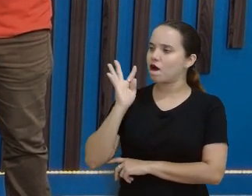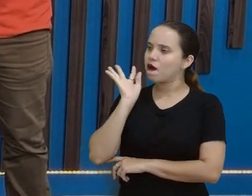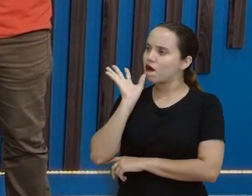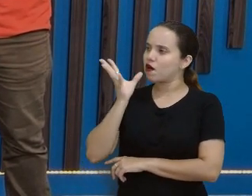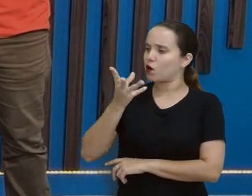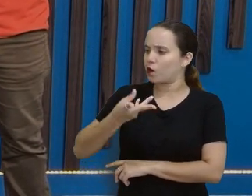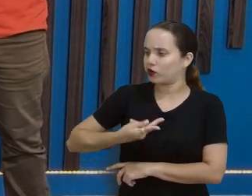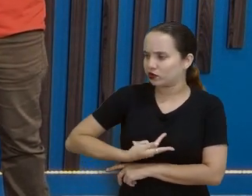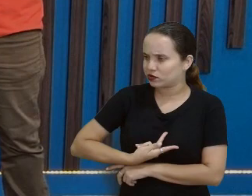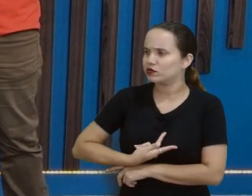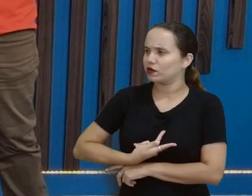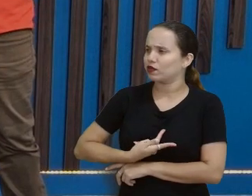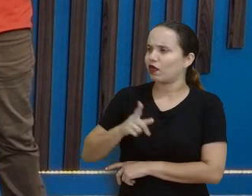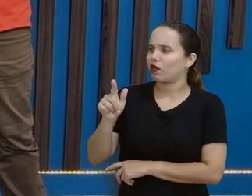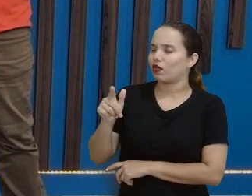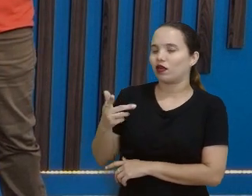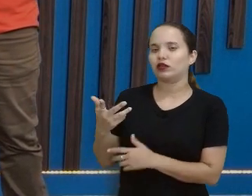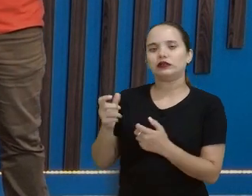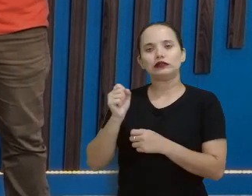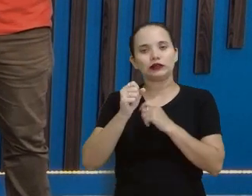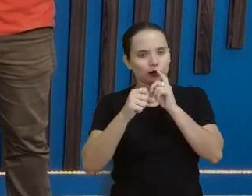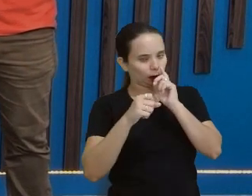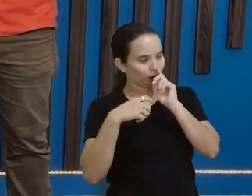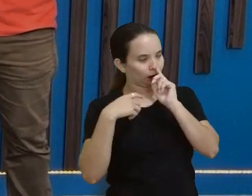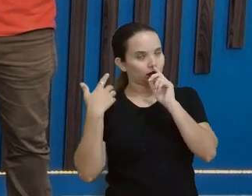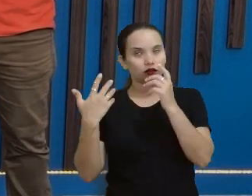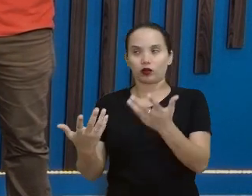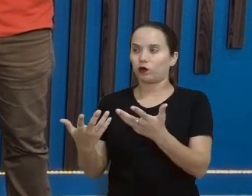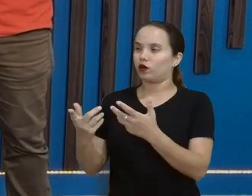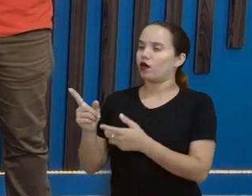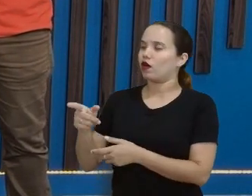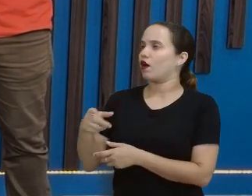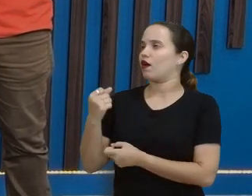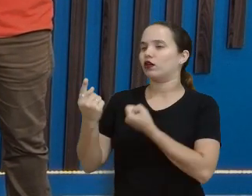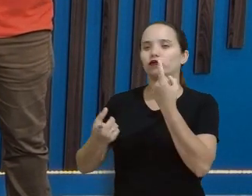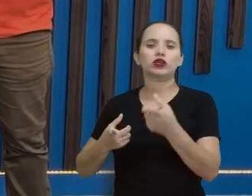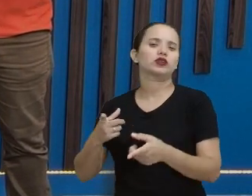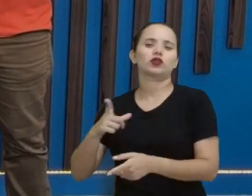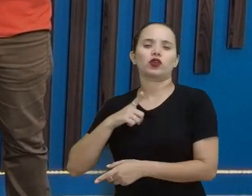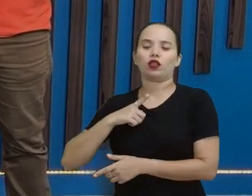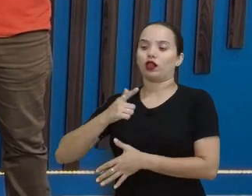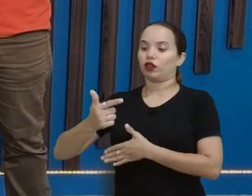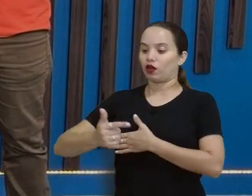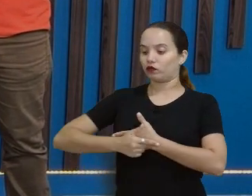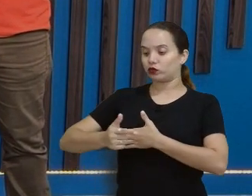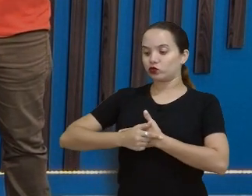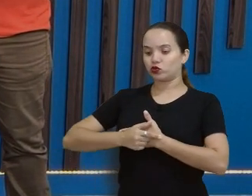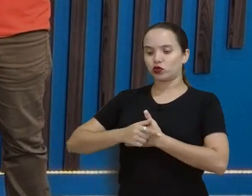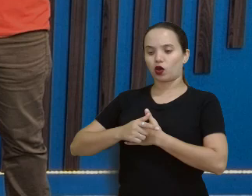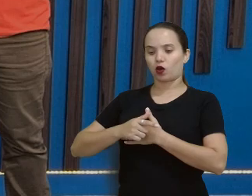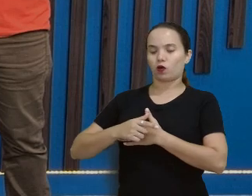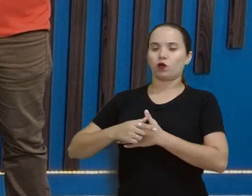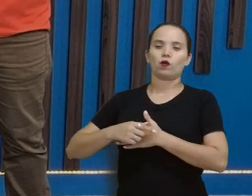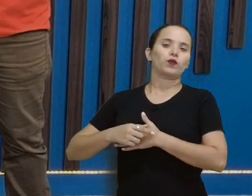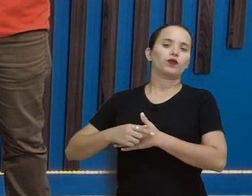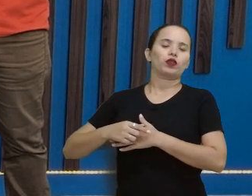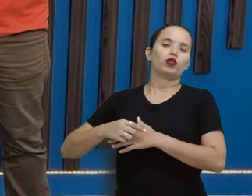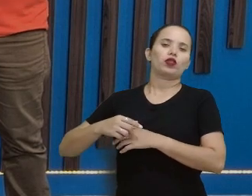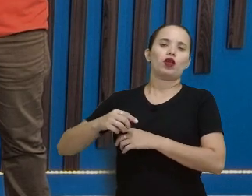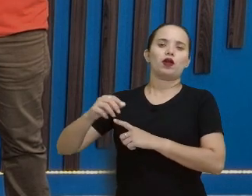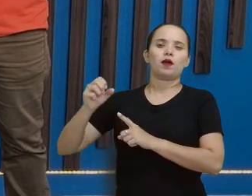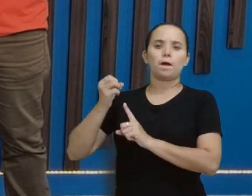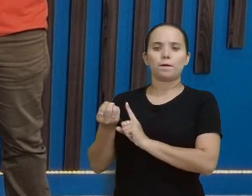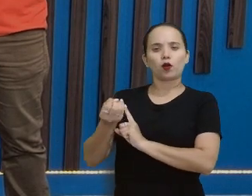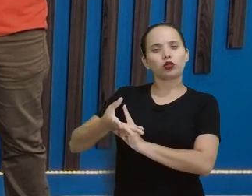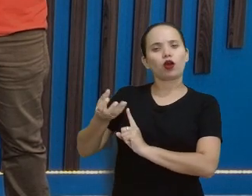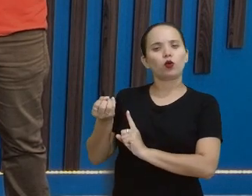esses momentos, né? Como você falou, uma hora a gente tá no papel, né, de protagonismo, de liderança, outra